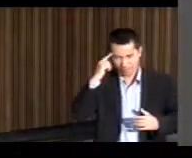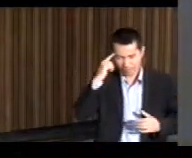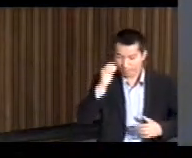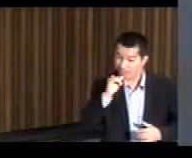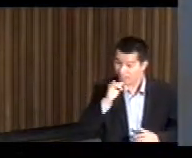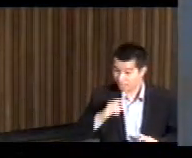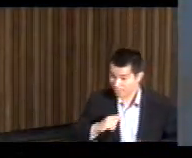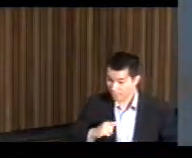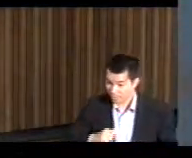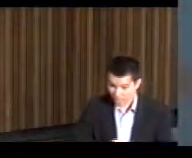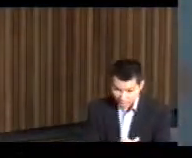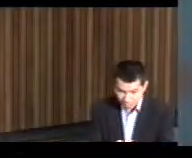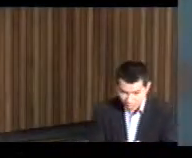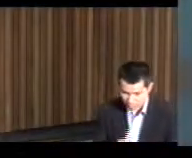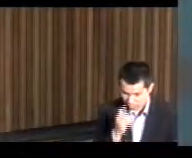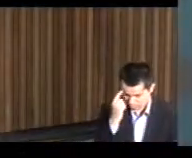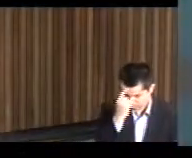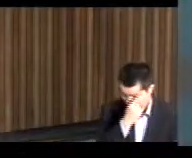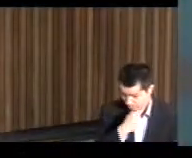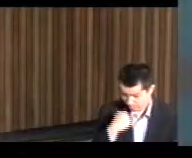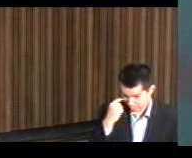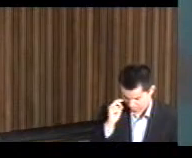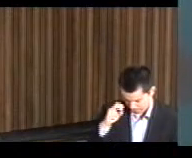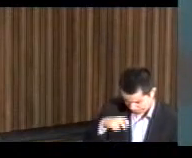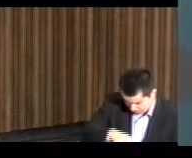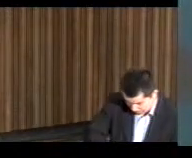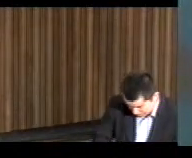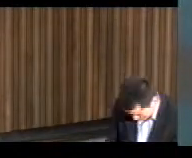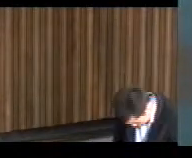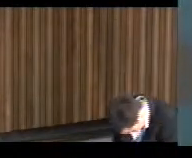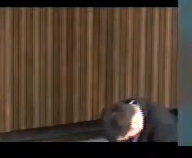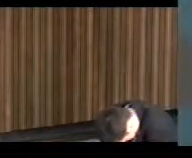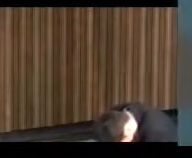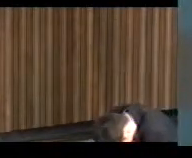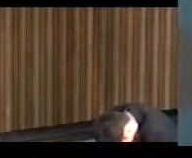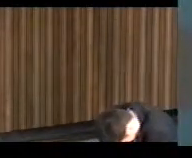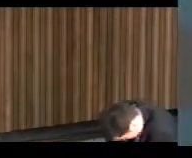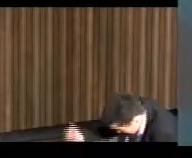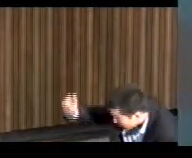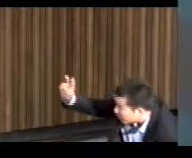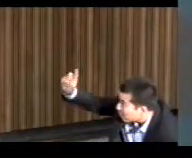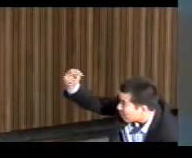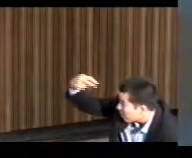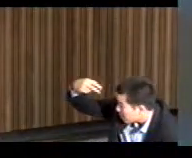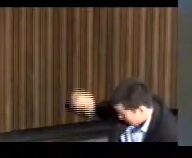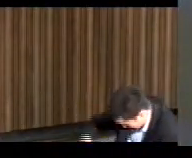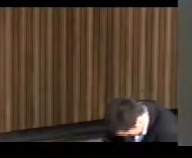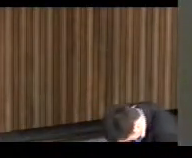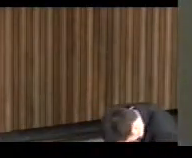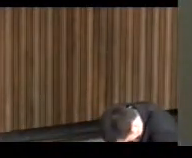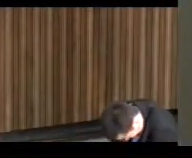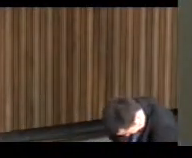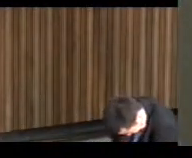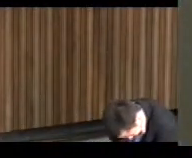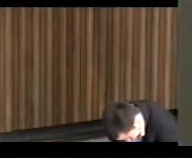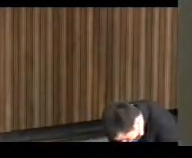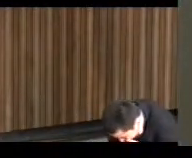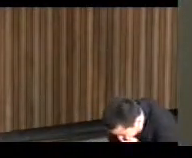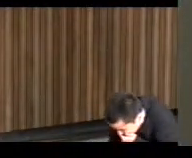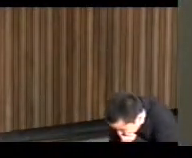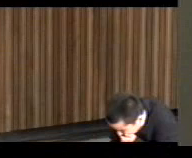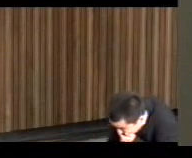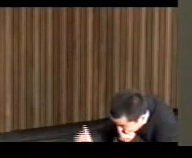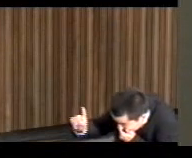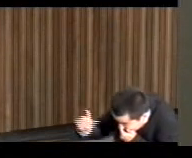prostrou, colocou a boca no pó. Ele baixou a cabeça e escondidinho ele pensou assim, esse negócio é maluco demais, não